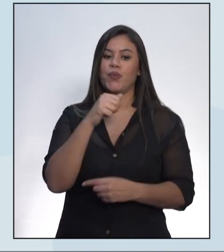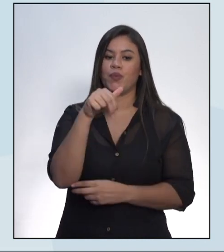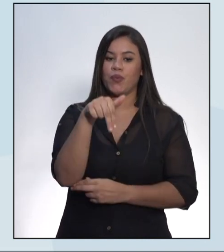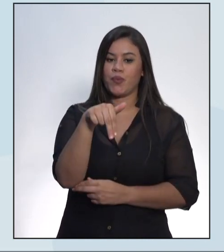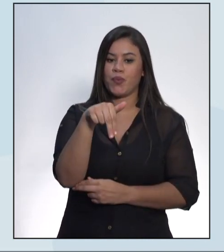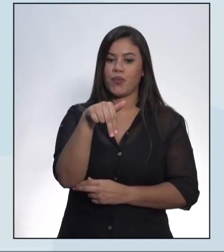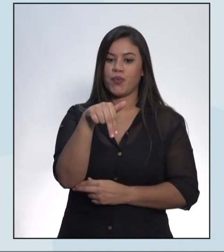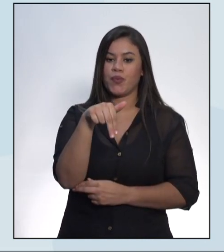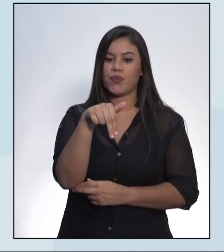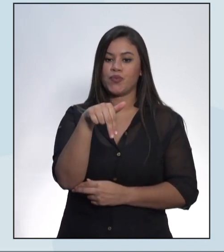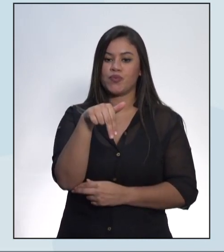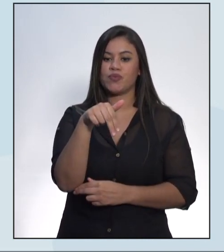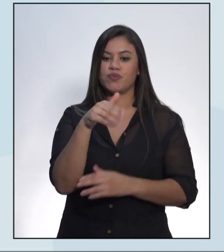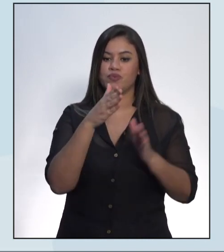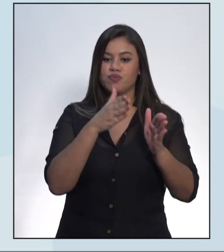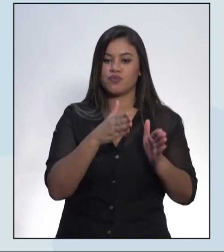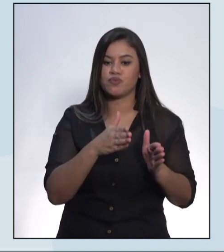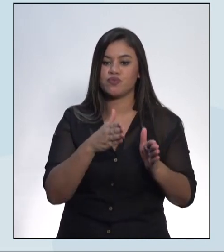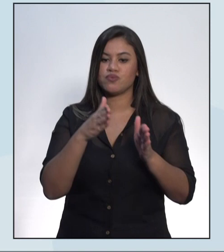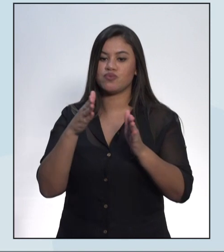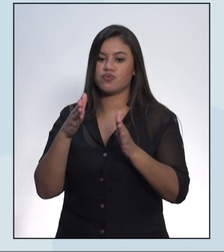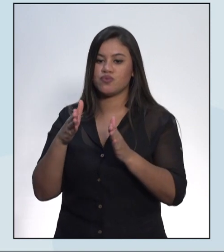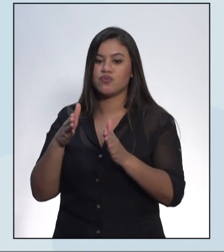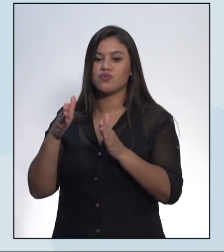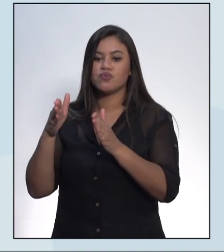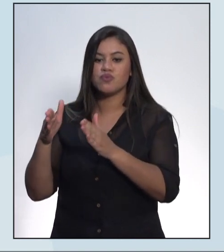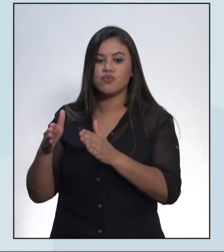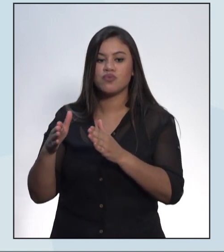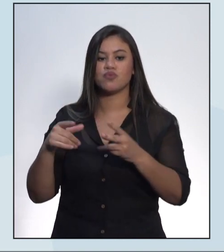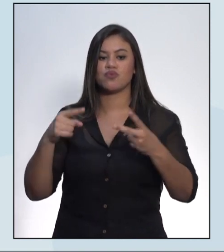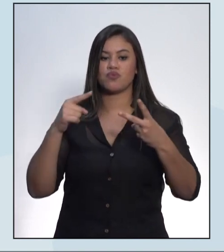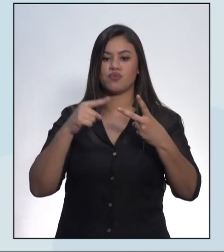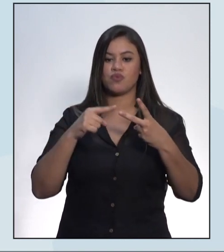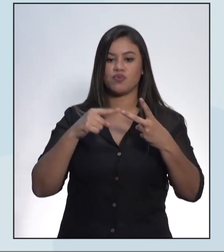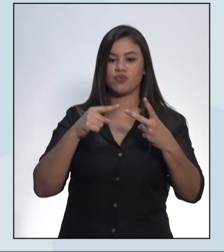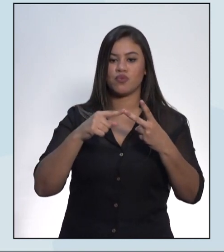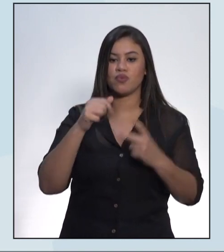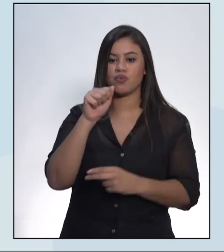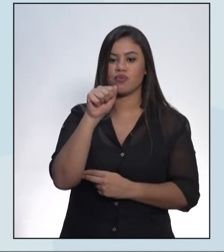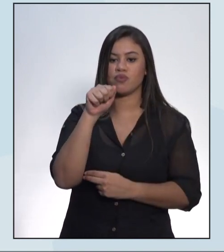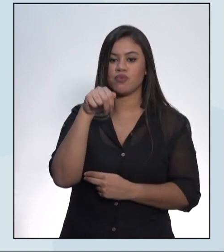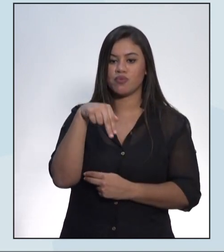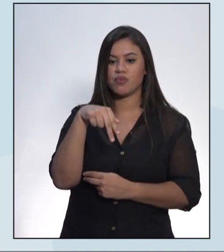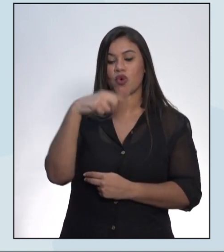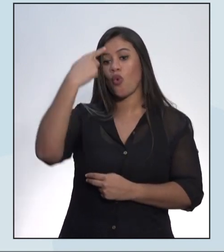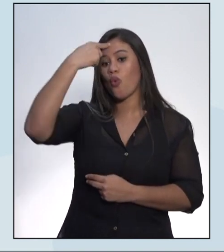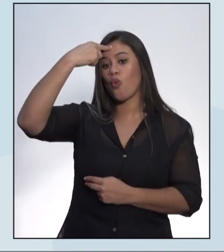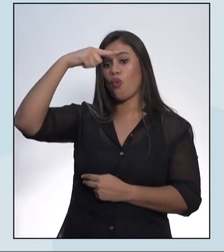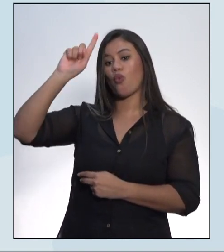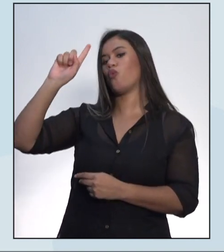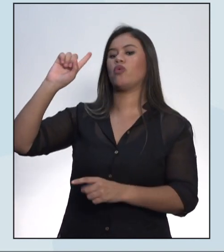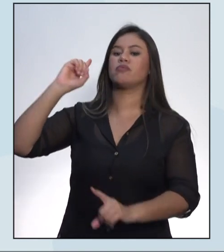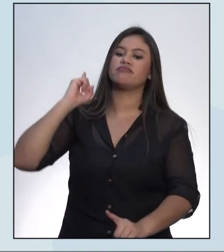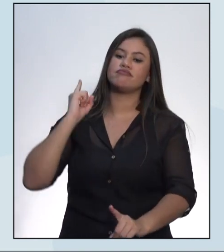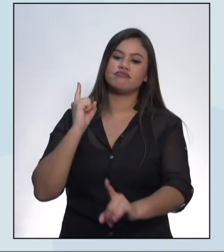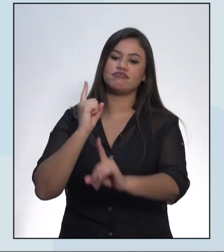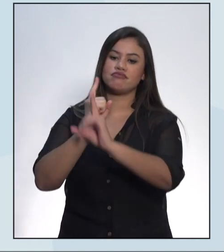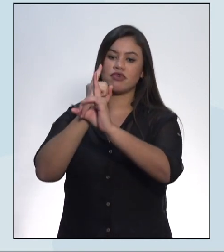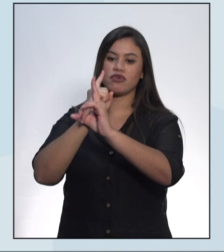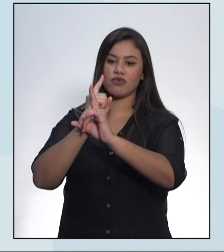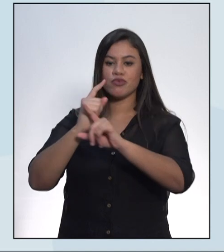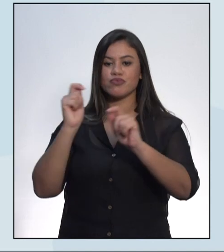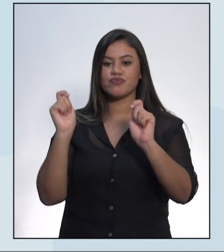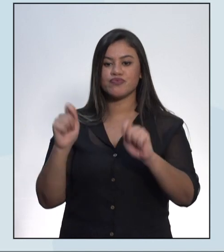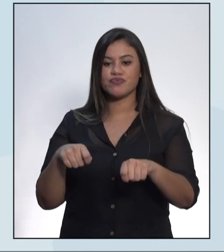como posição, eu tenho o AN, que é meu último termo nessa sequência, então eu posso identificar como esse